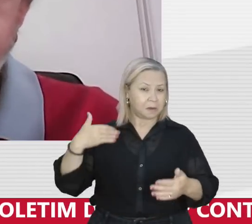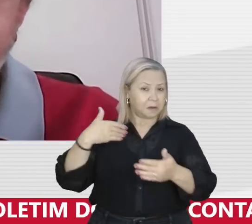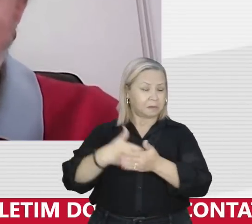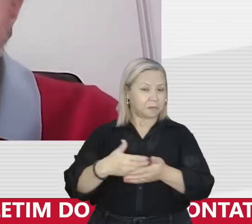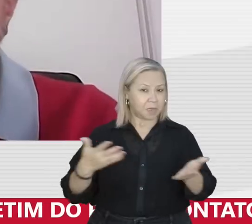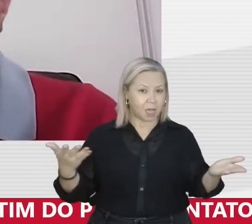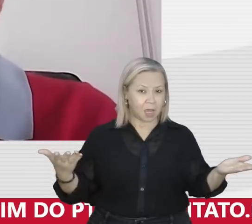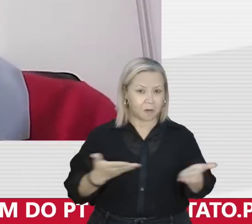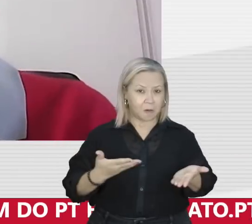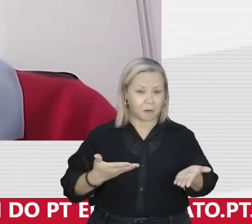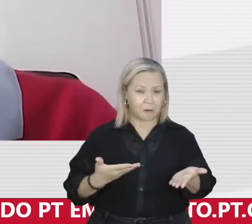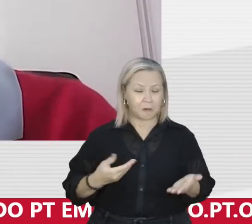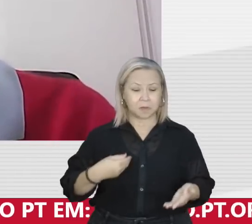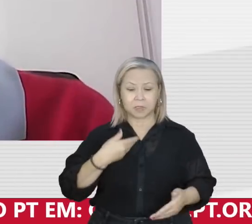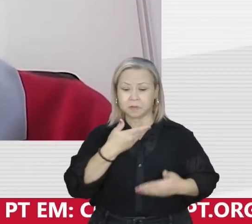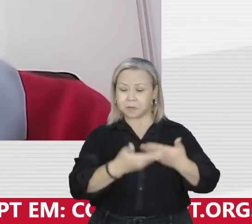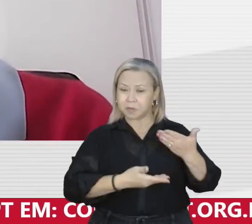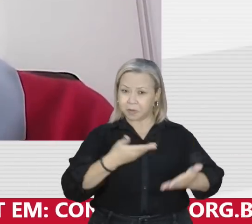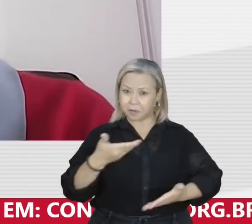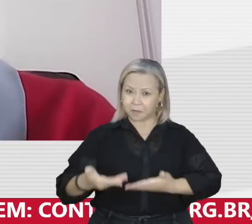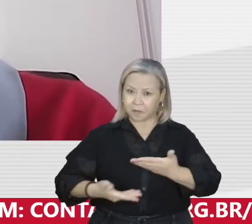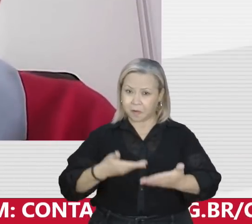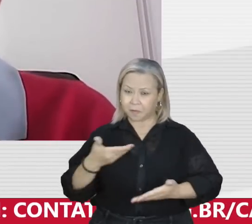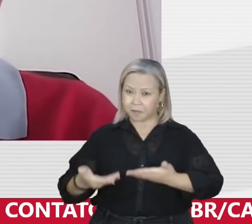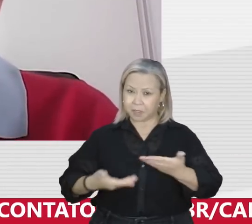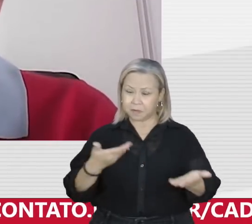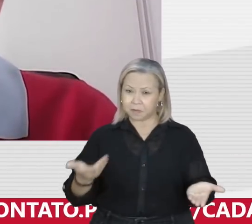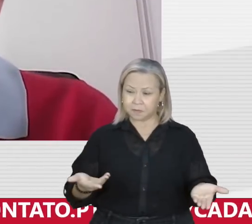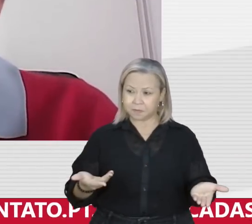agora estarem envolvidos, né,